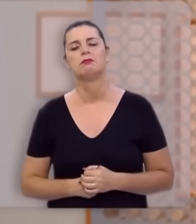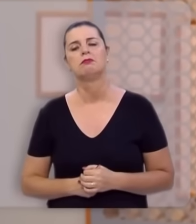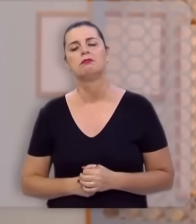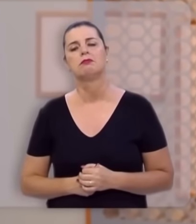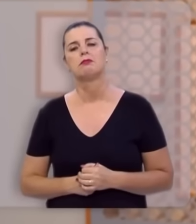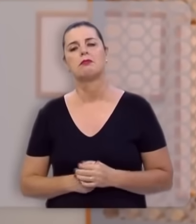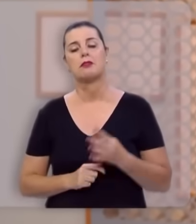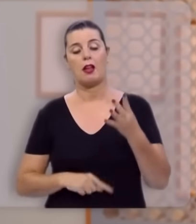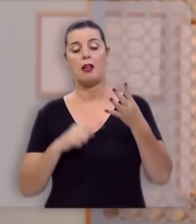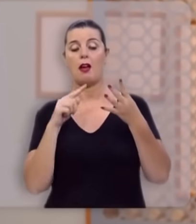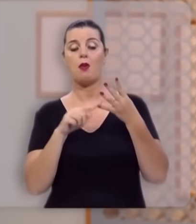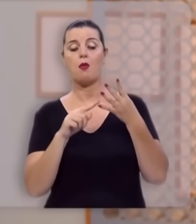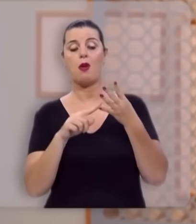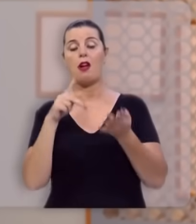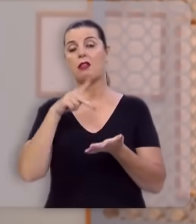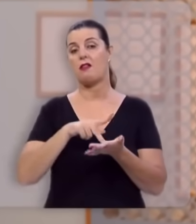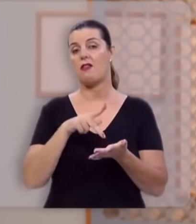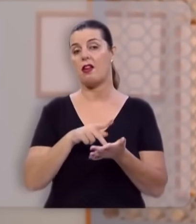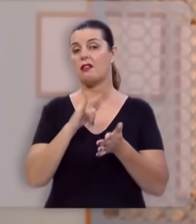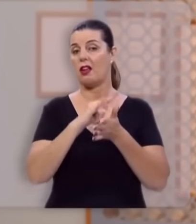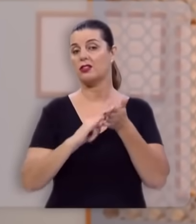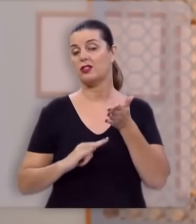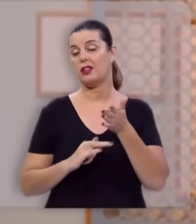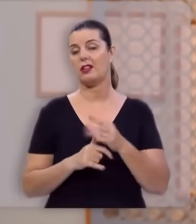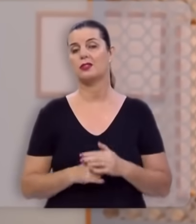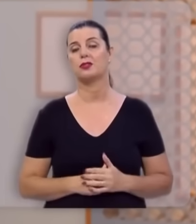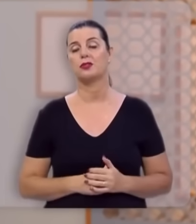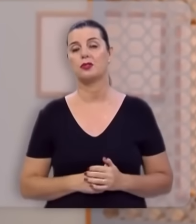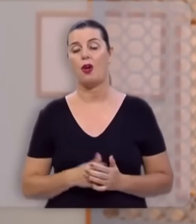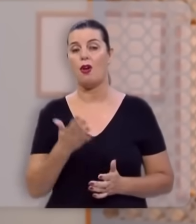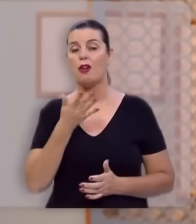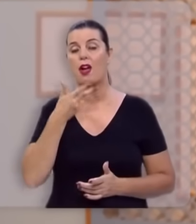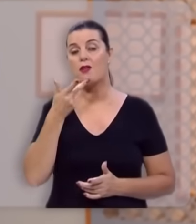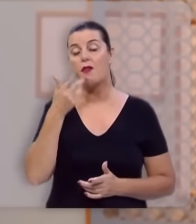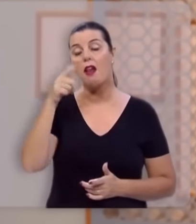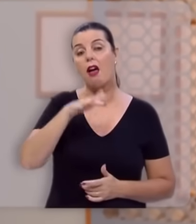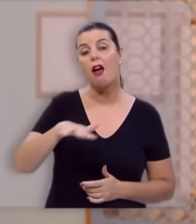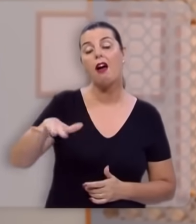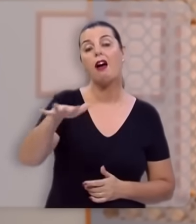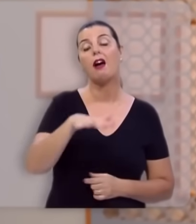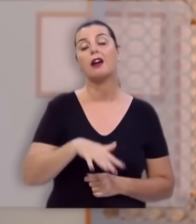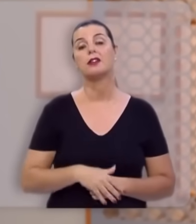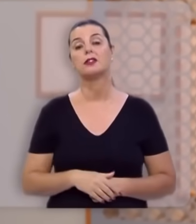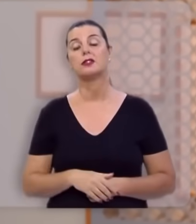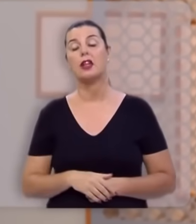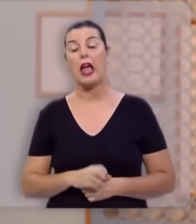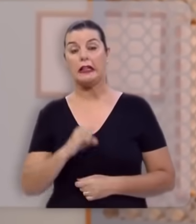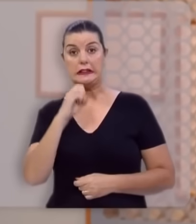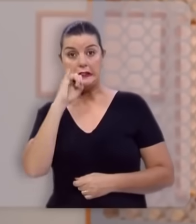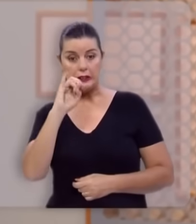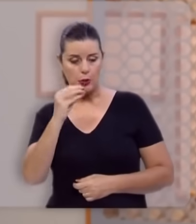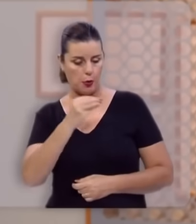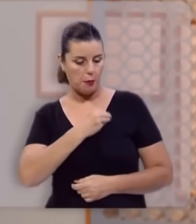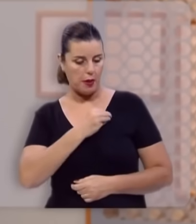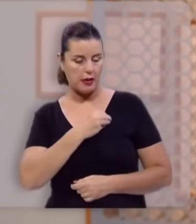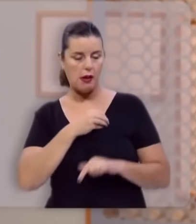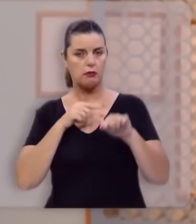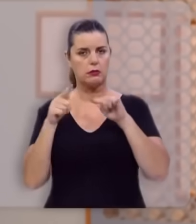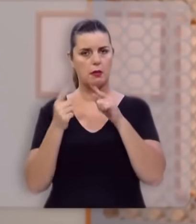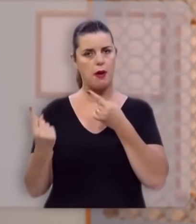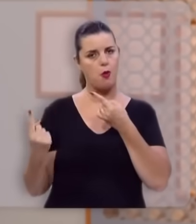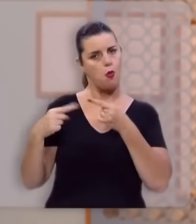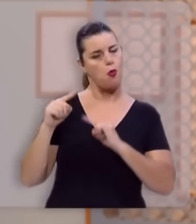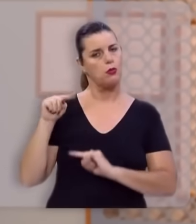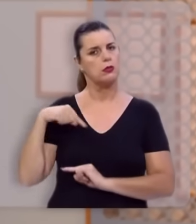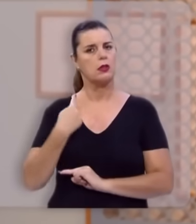Mas a quarta verdade desse texto, que eu quero destacar, é que se o pecado trabalha contra nós,